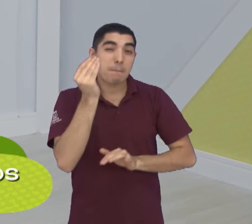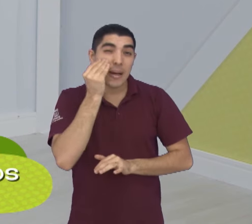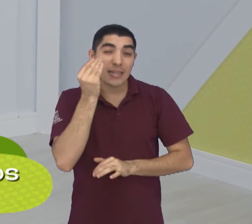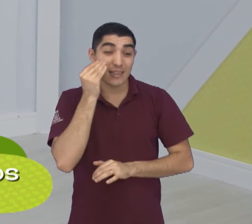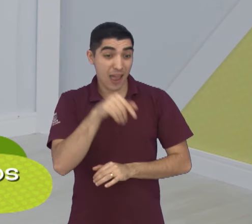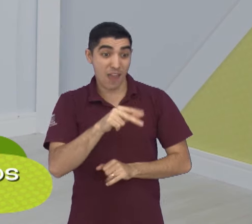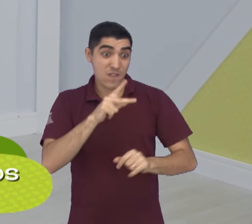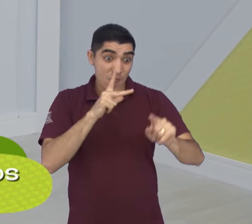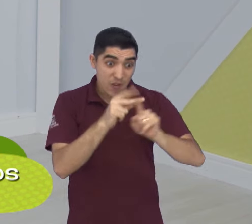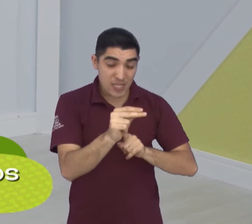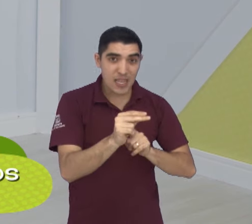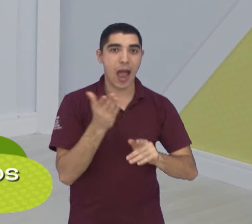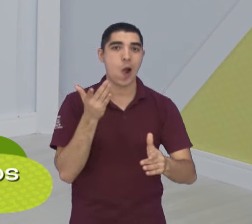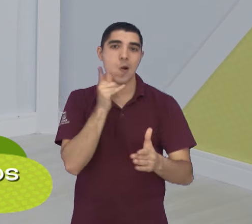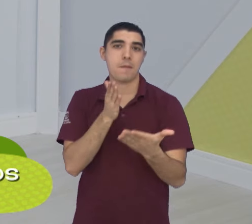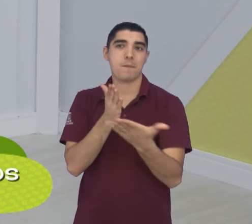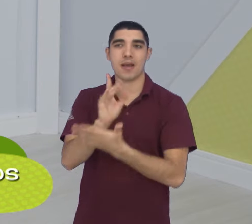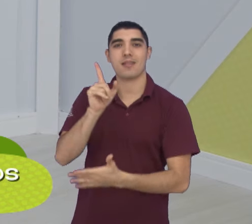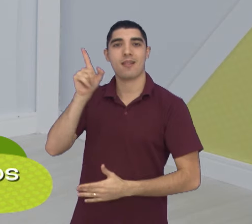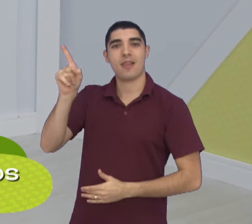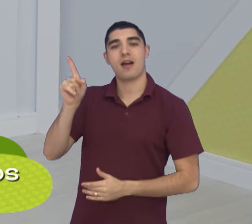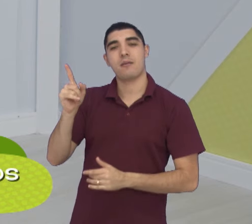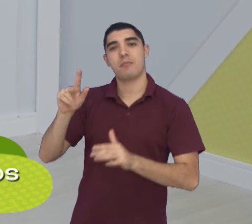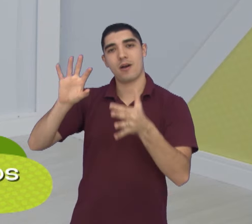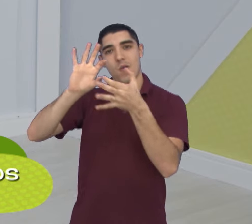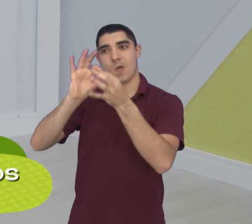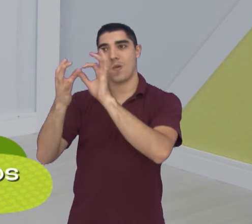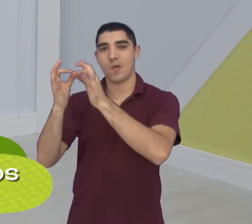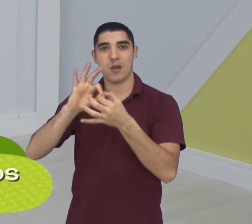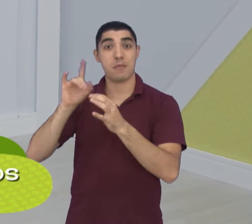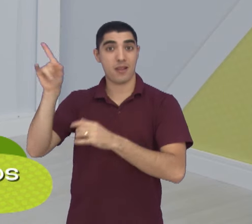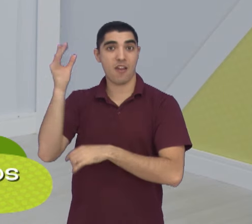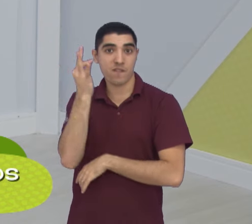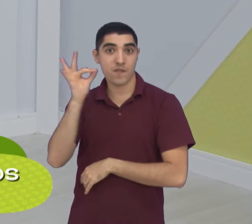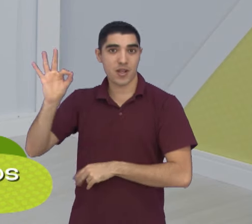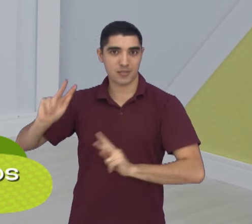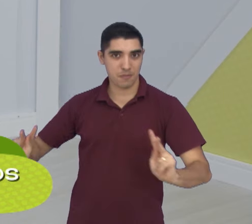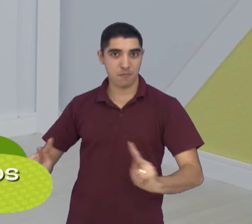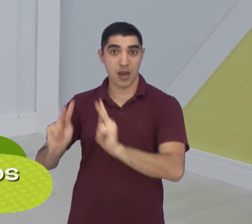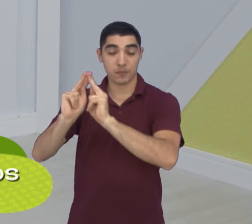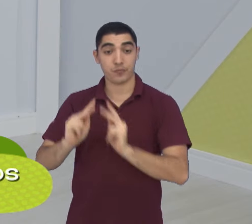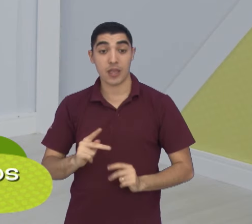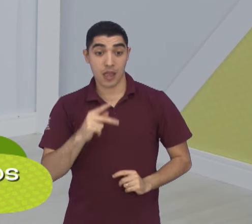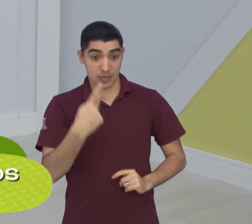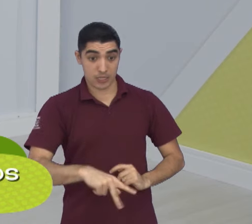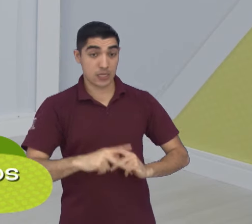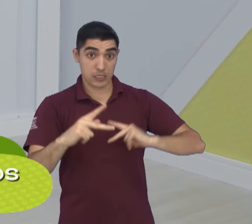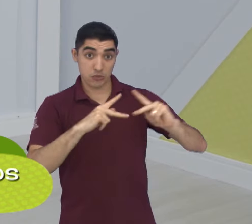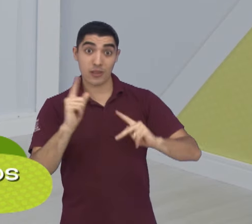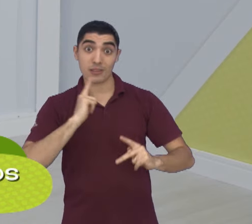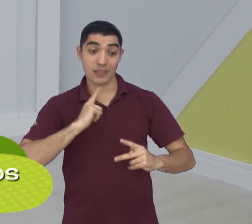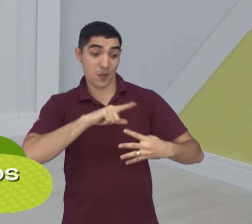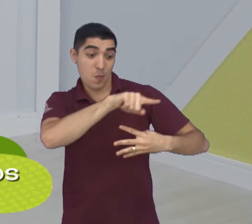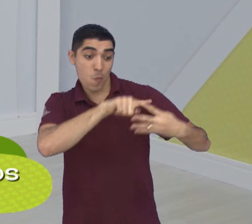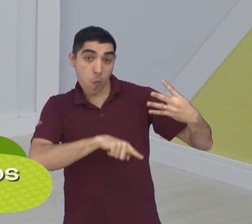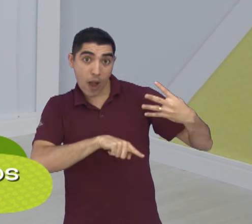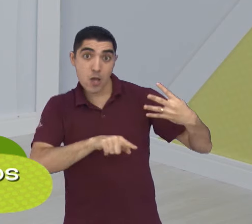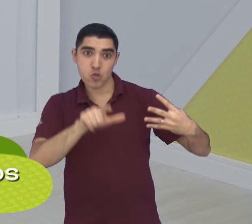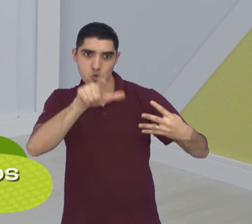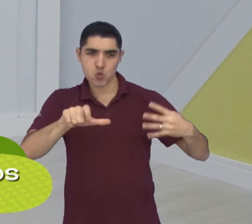Paris 2024. São José dos Campos terá 4 representantes nas provas e o nosso repórter Paulo Ricardo